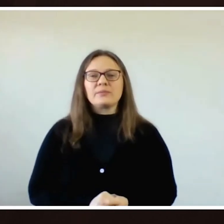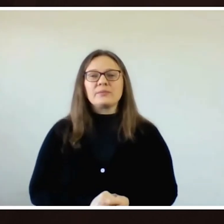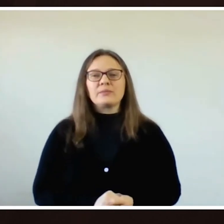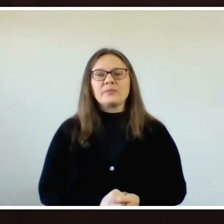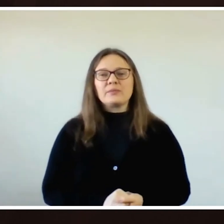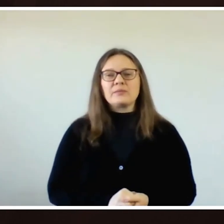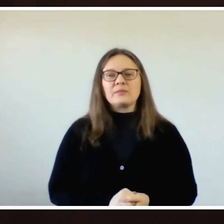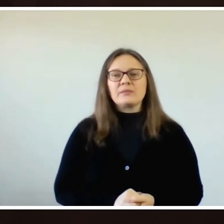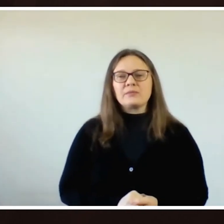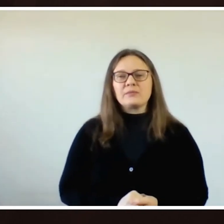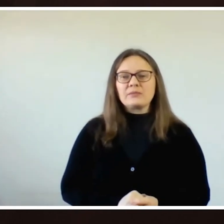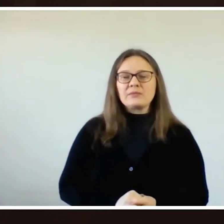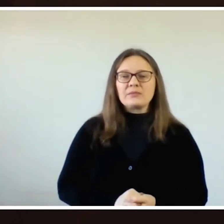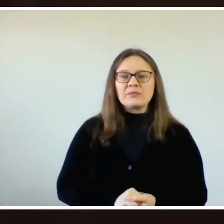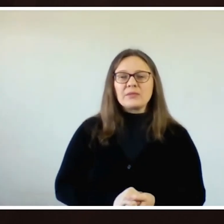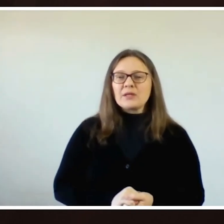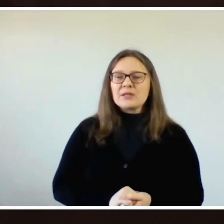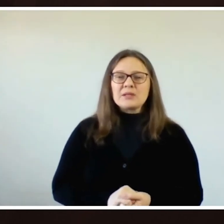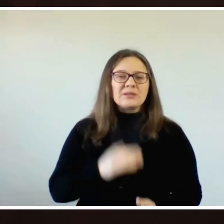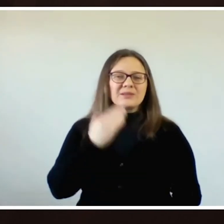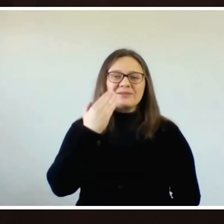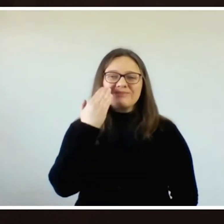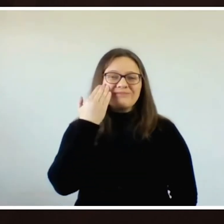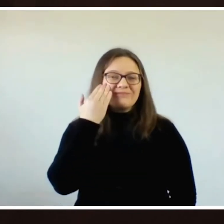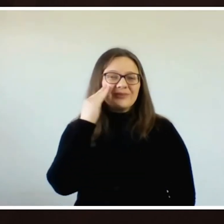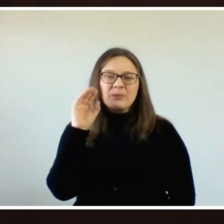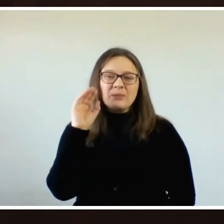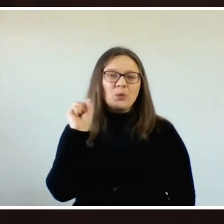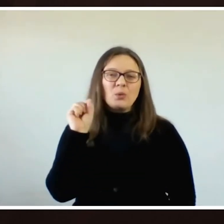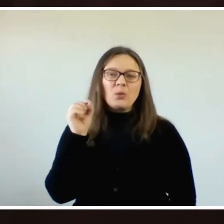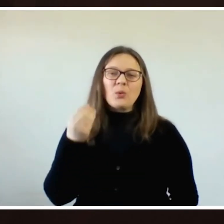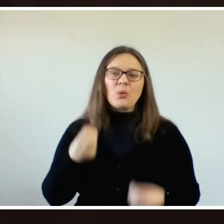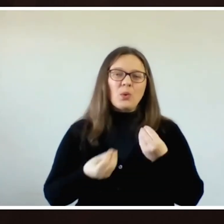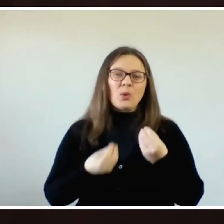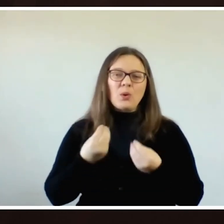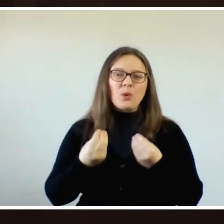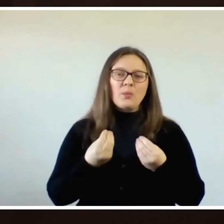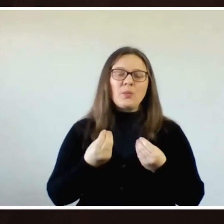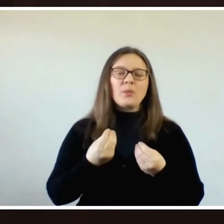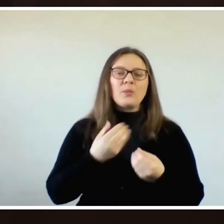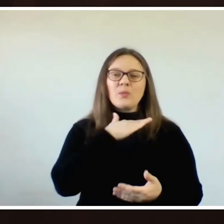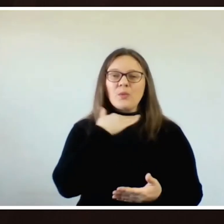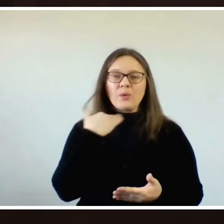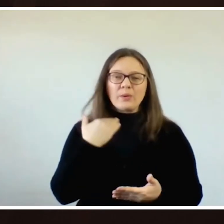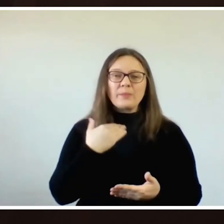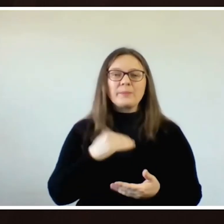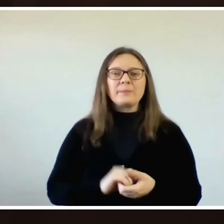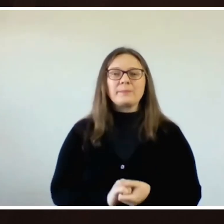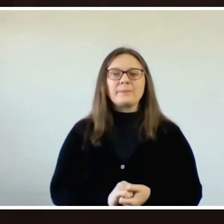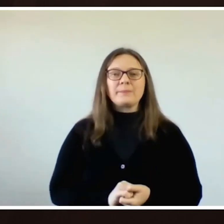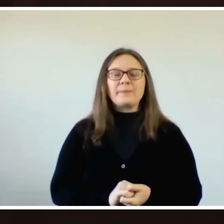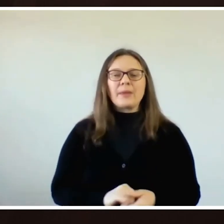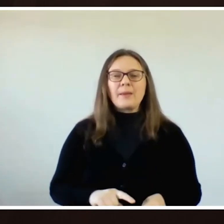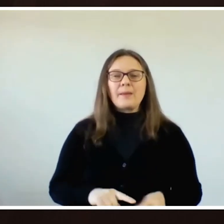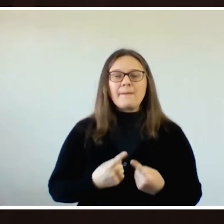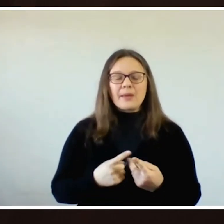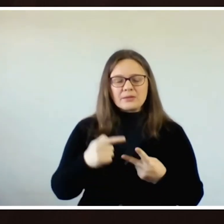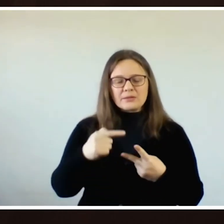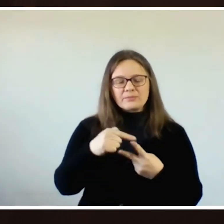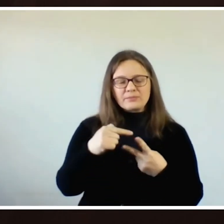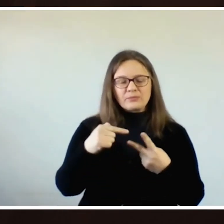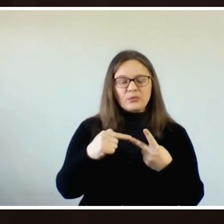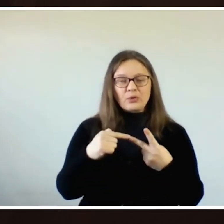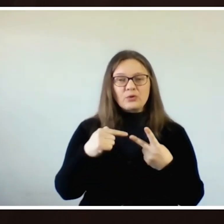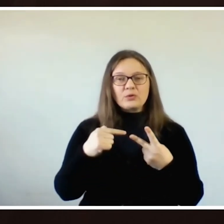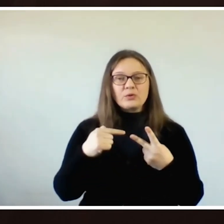se é verdade, né? Vem sucessores, 2 irmãos, Valentiniano e Valente, eram 2 irmãos